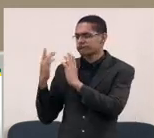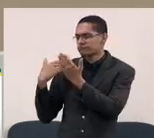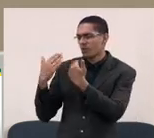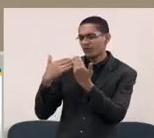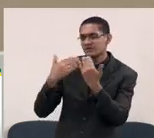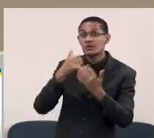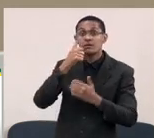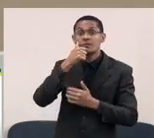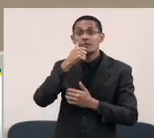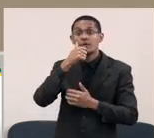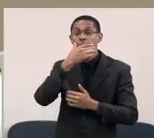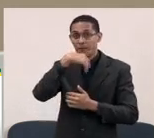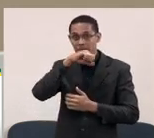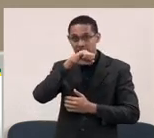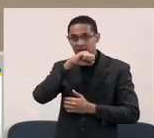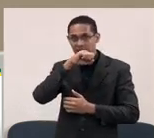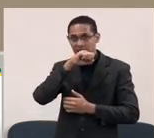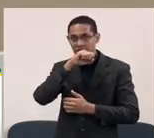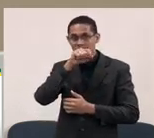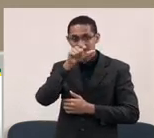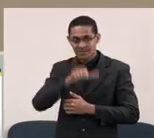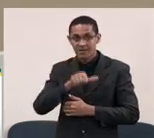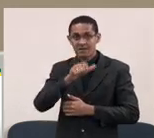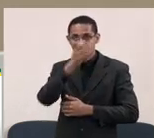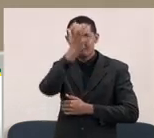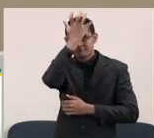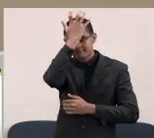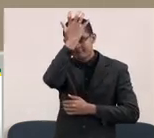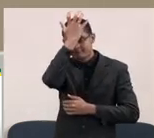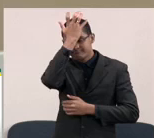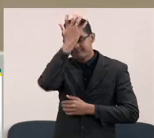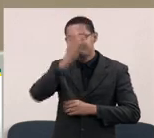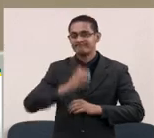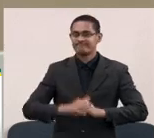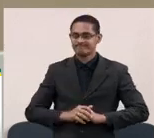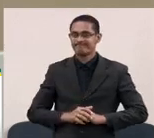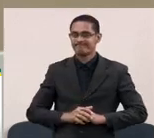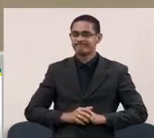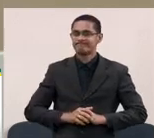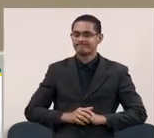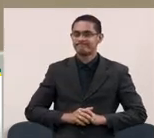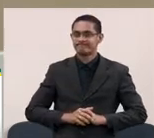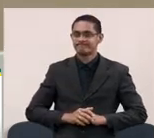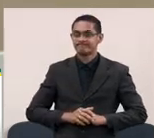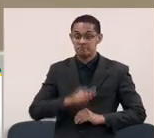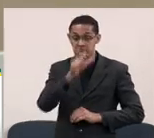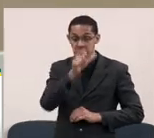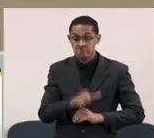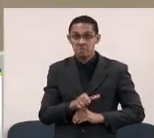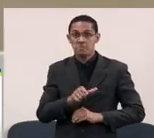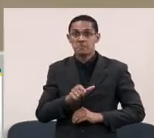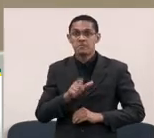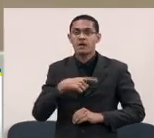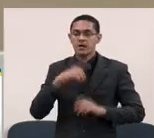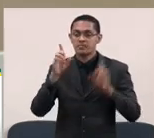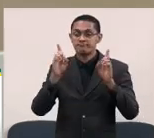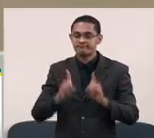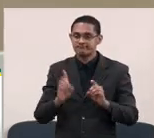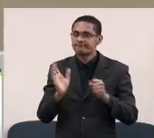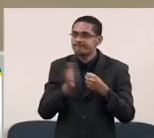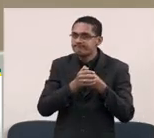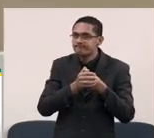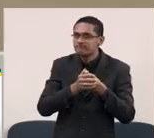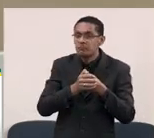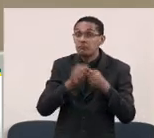pai de um menino que tem uma síndrome rara e com características ocultas,